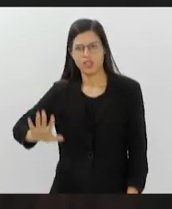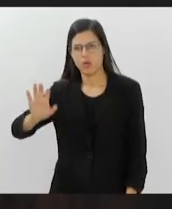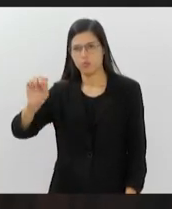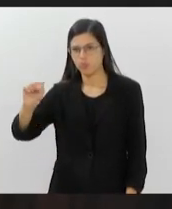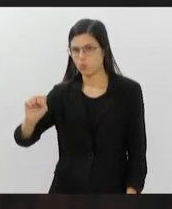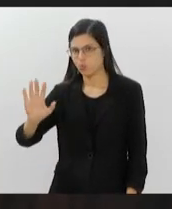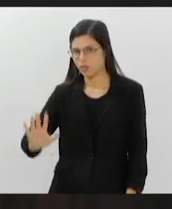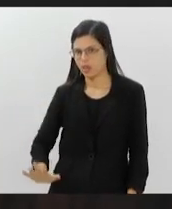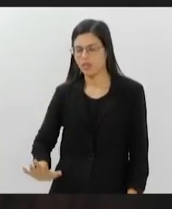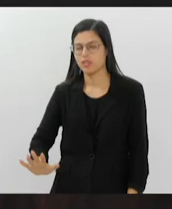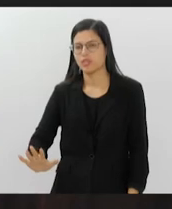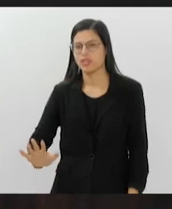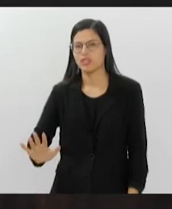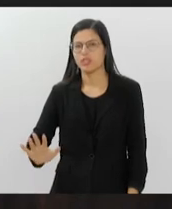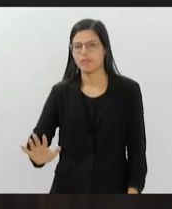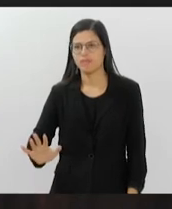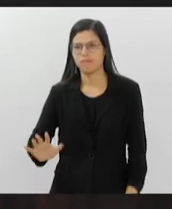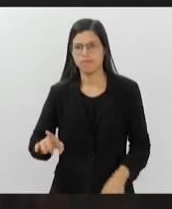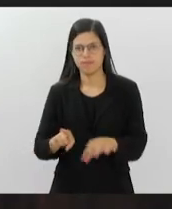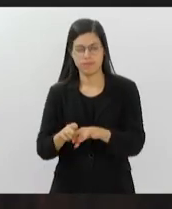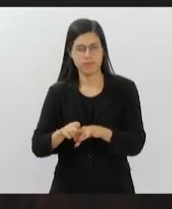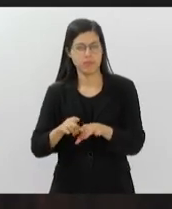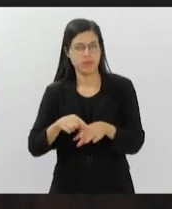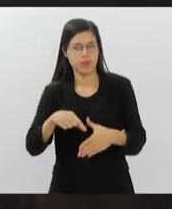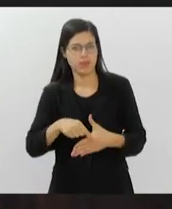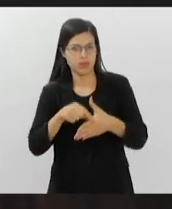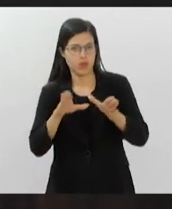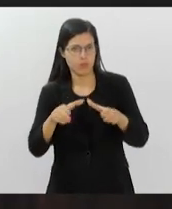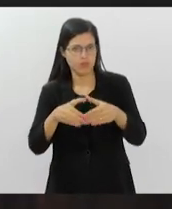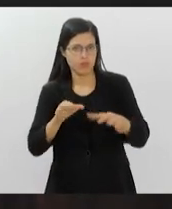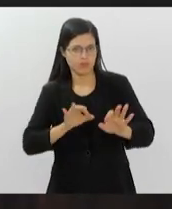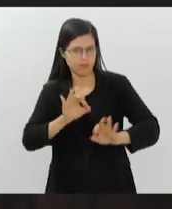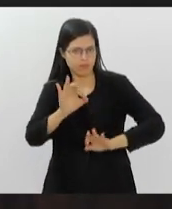e estando à frente da comissão organizadora dessa